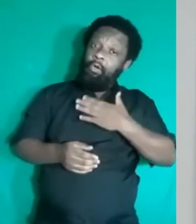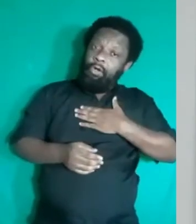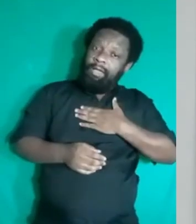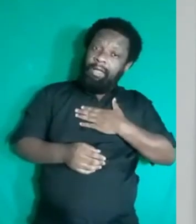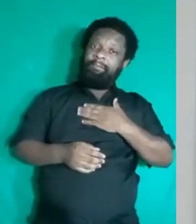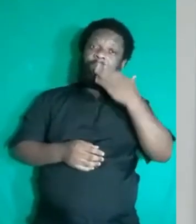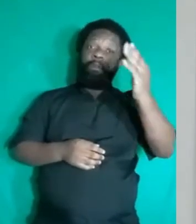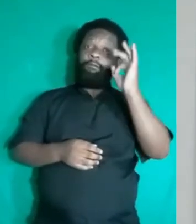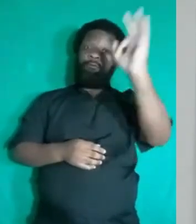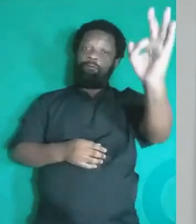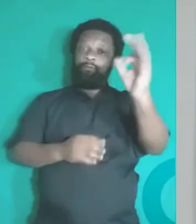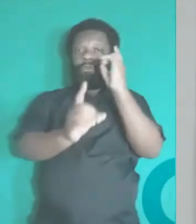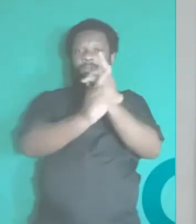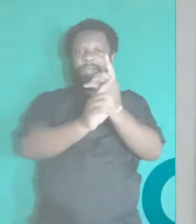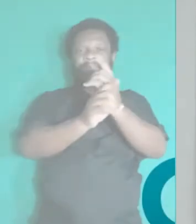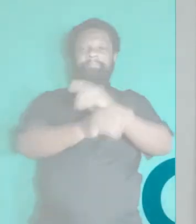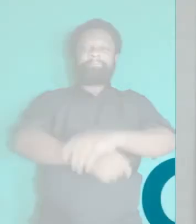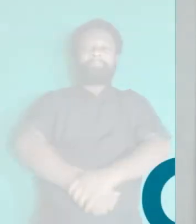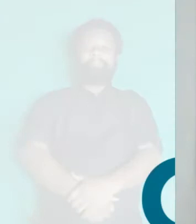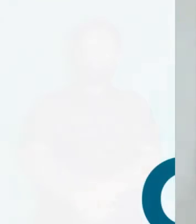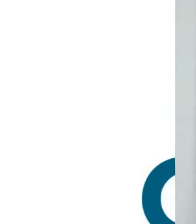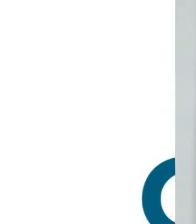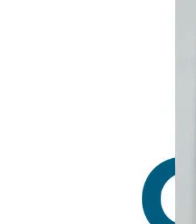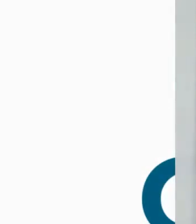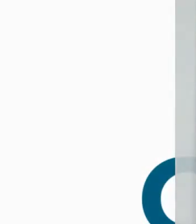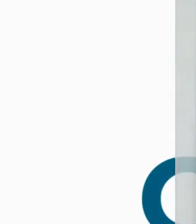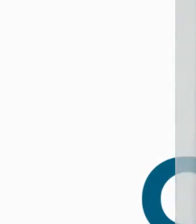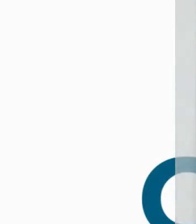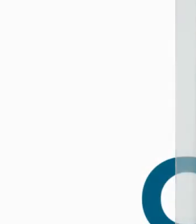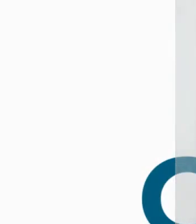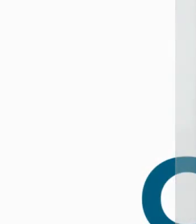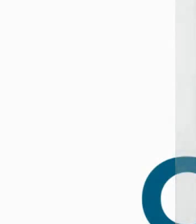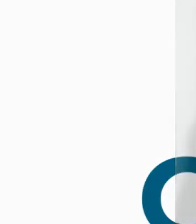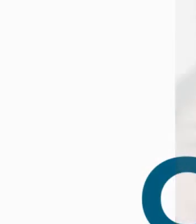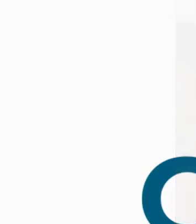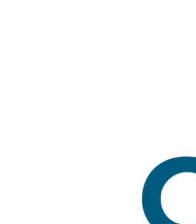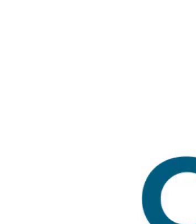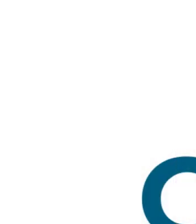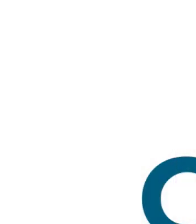iódico e ácido periódico. Tudo bem, pessoal? Espero que vocês tenham gostado. Um beijo.